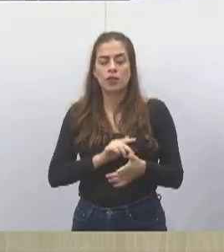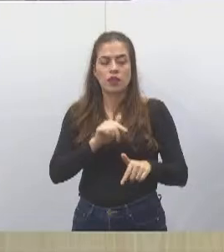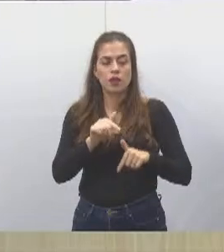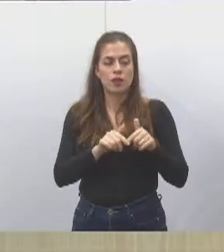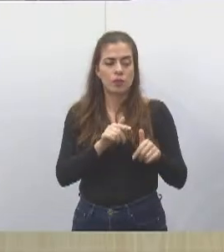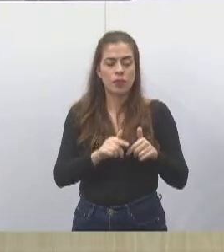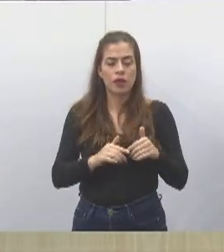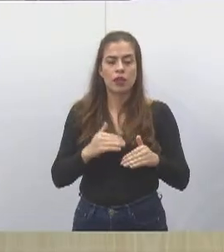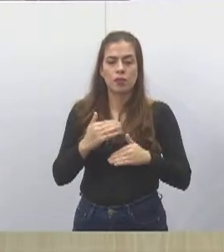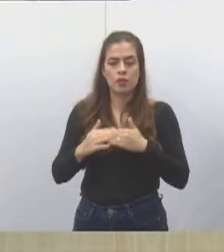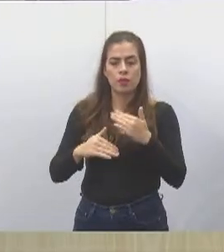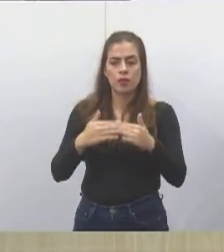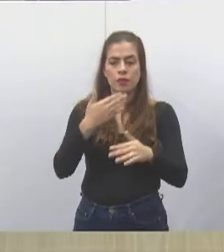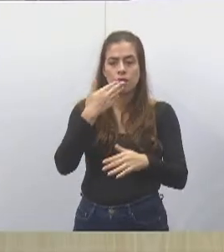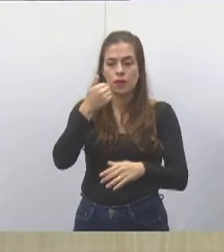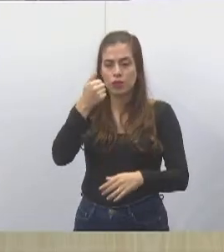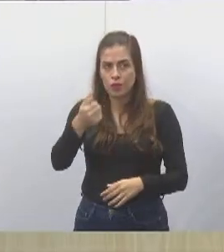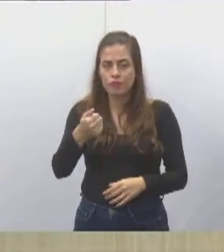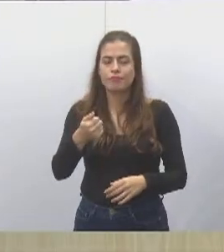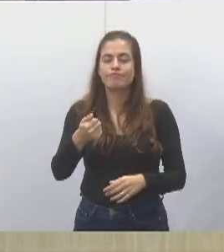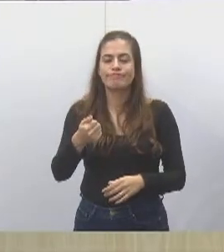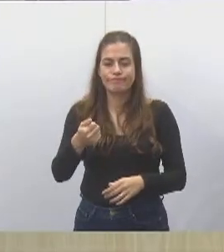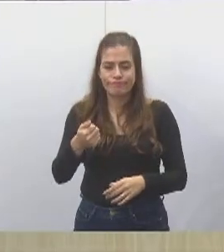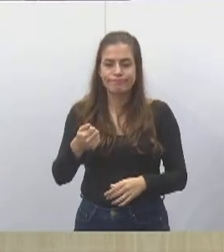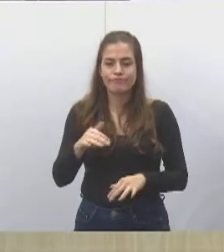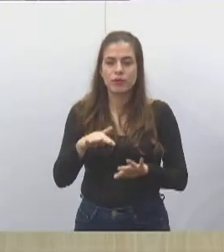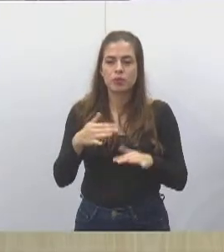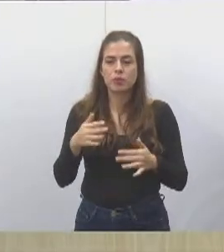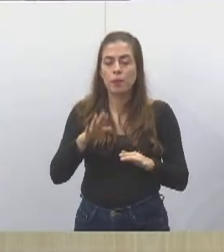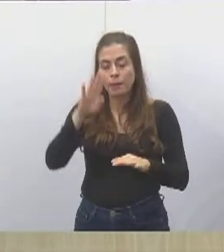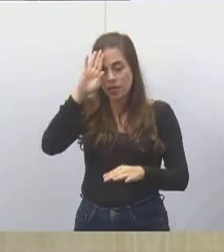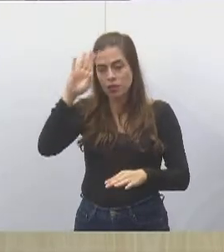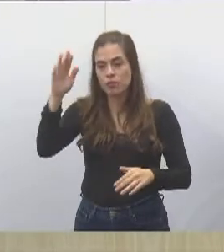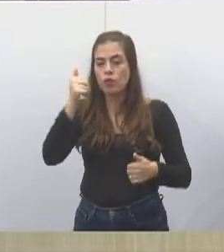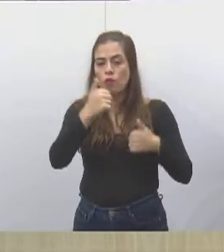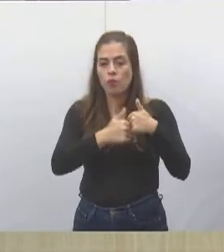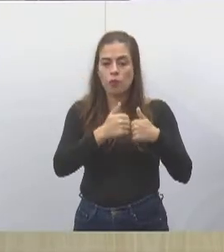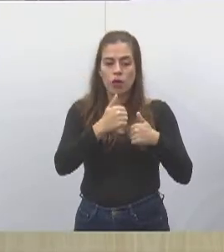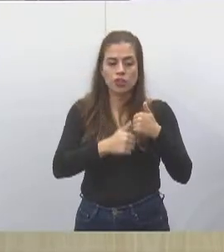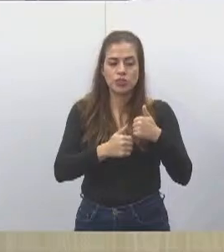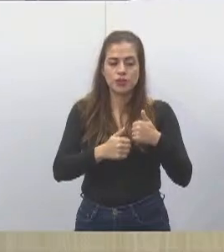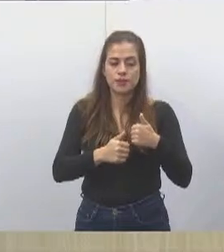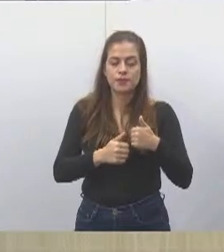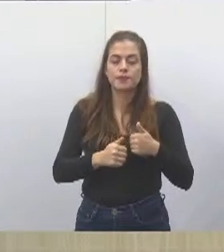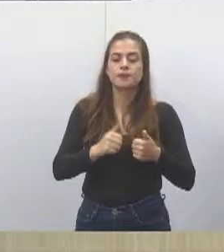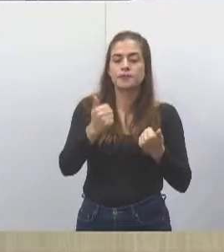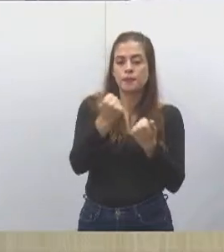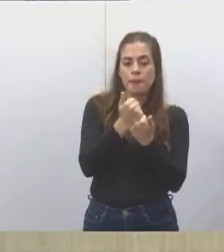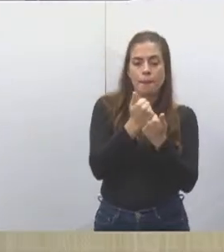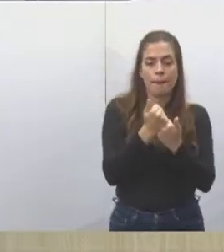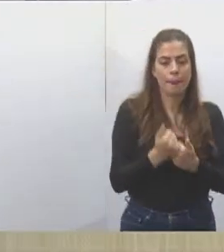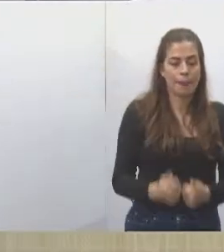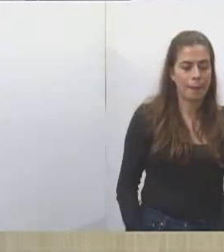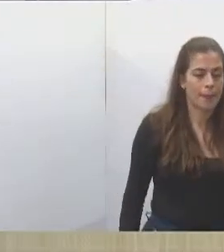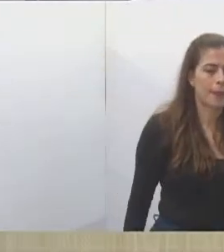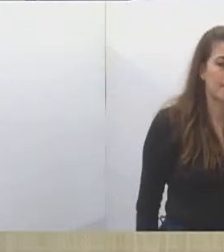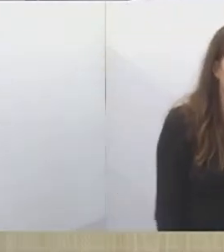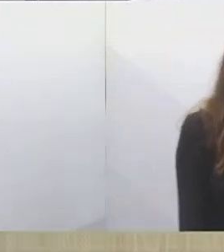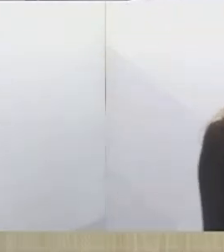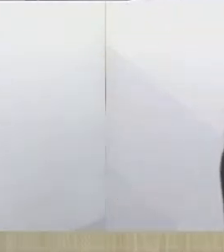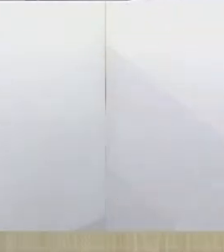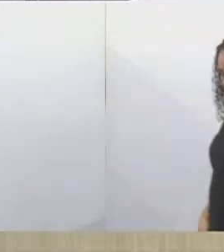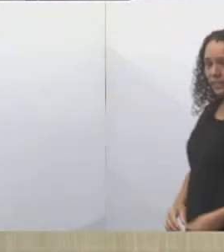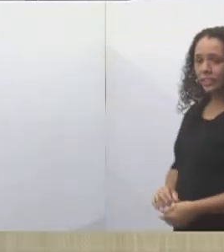melhorando ainda mais, conforme as demandas, principalmente do futebol amador, né? Existe campo para ser construído na região do